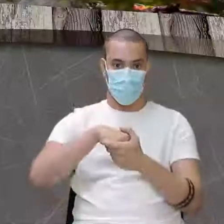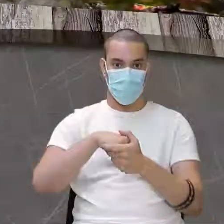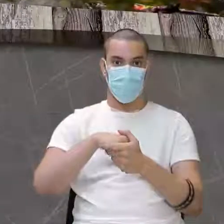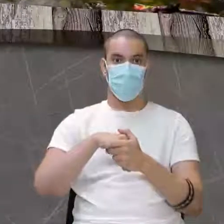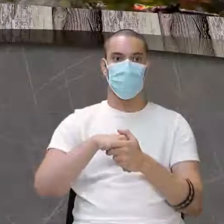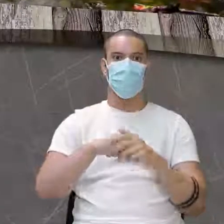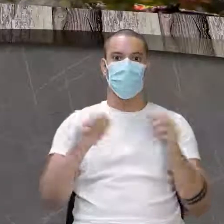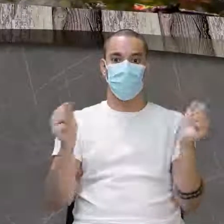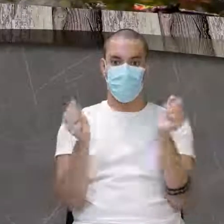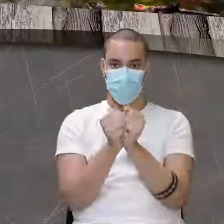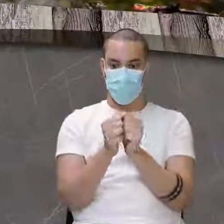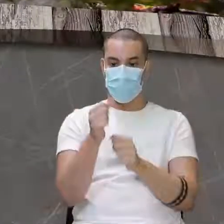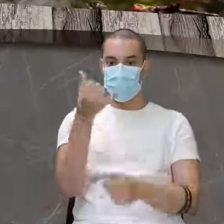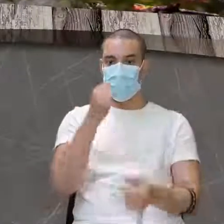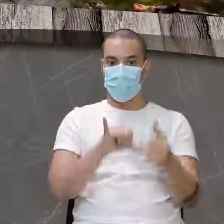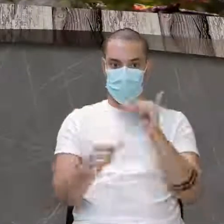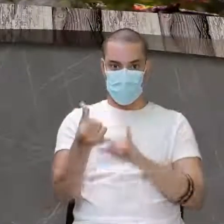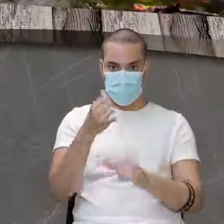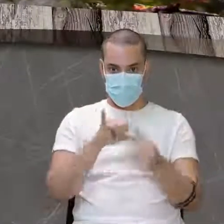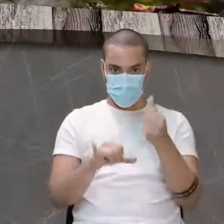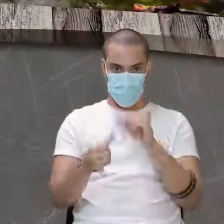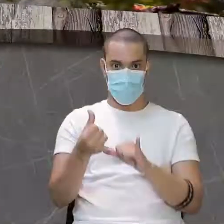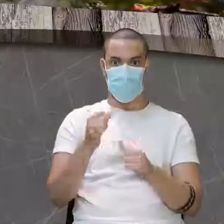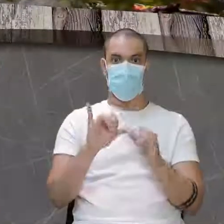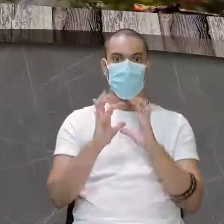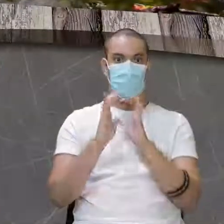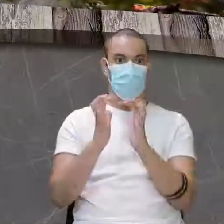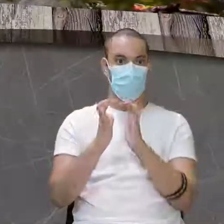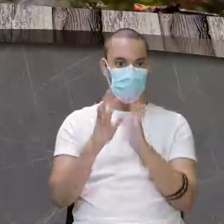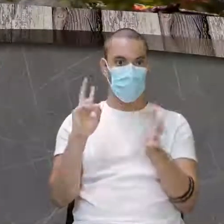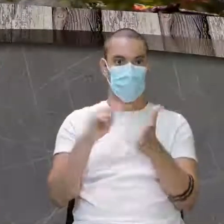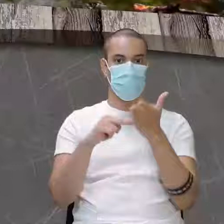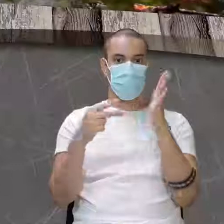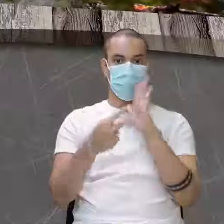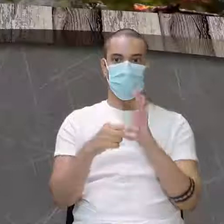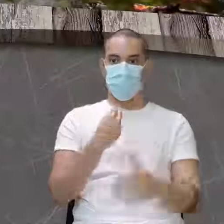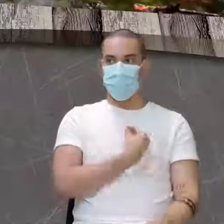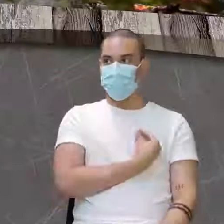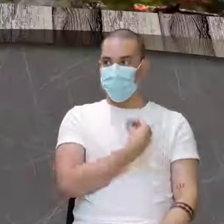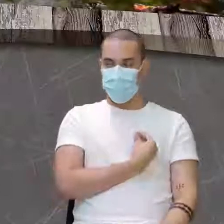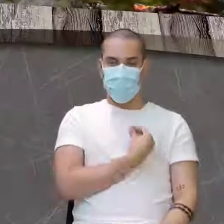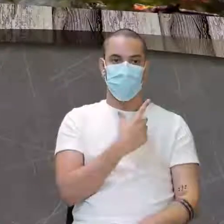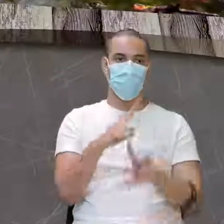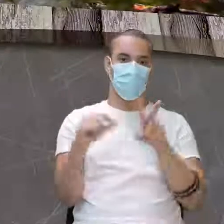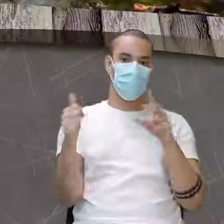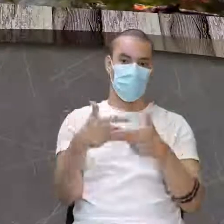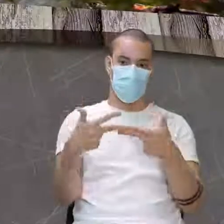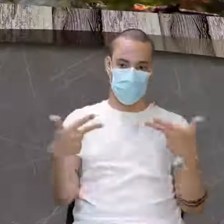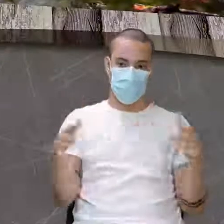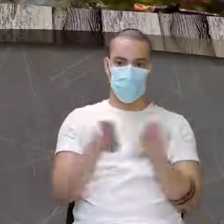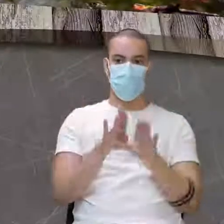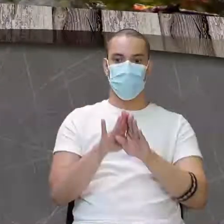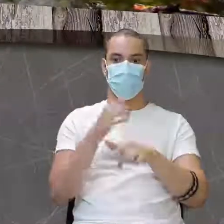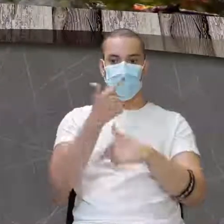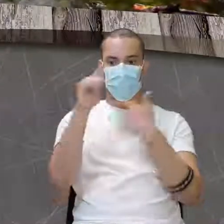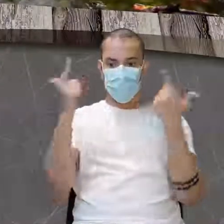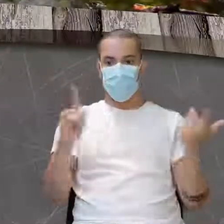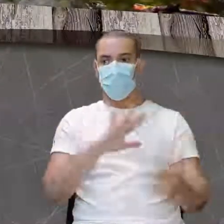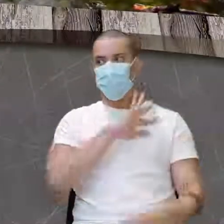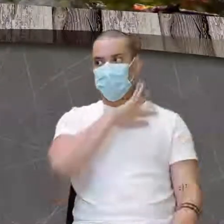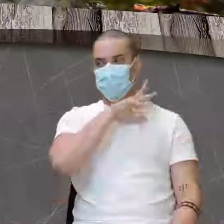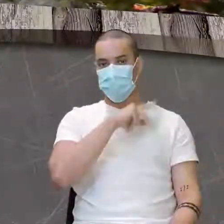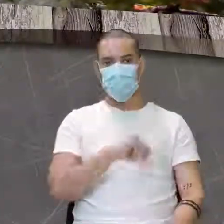processos químicos, que são os chamados de processos metabólicos, que mantêm os seres vivos, vegetais e os outros elementos